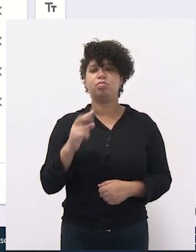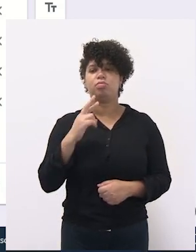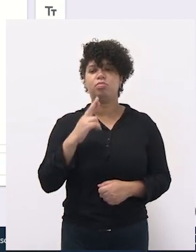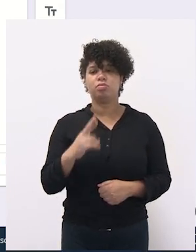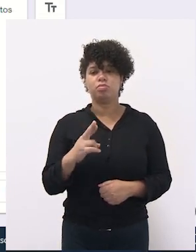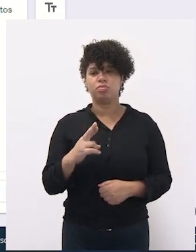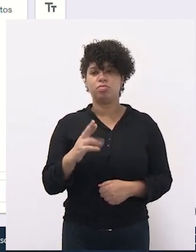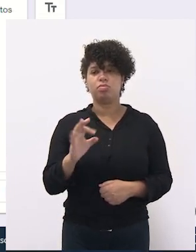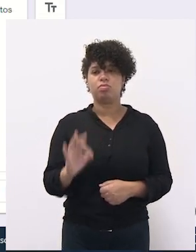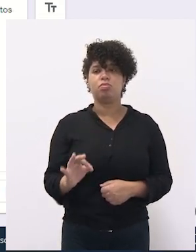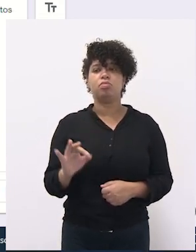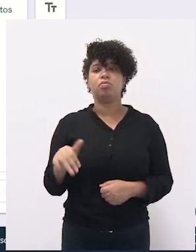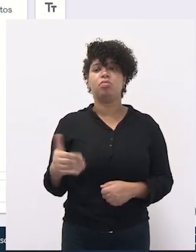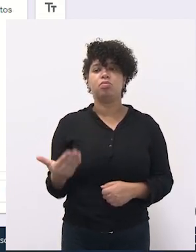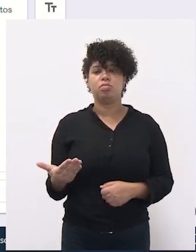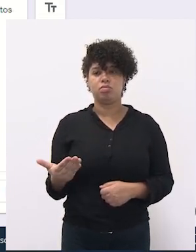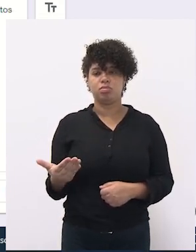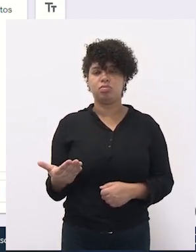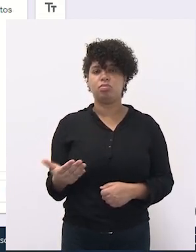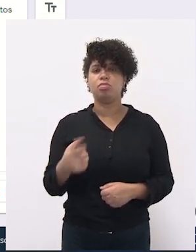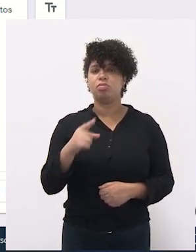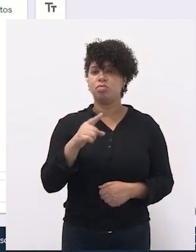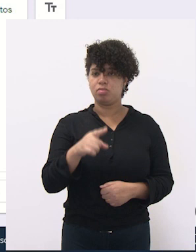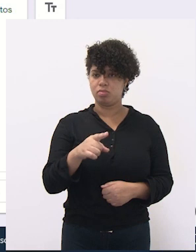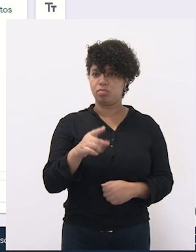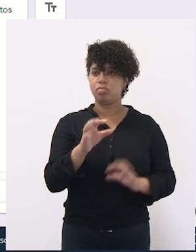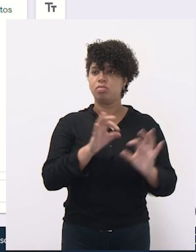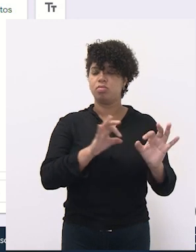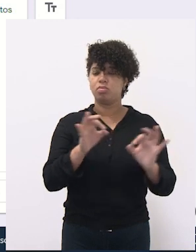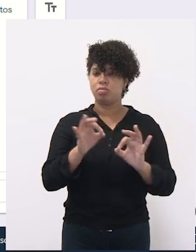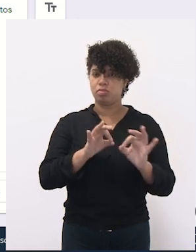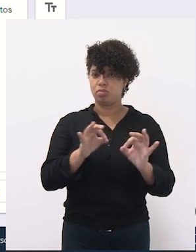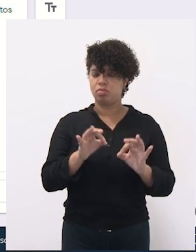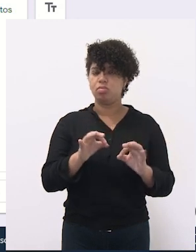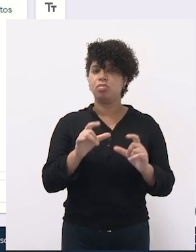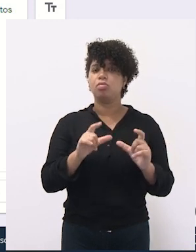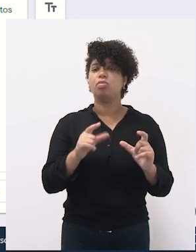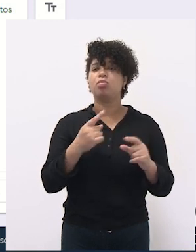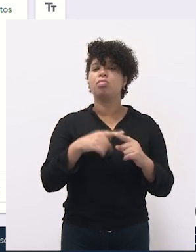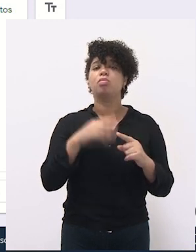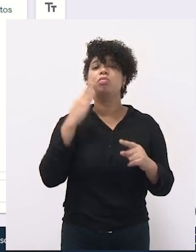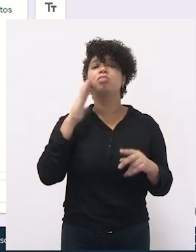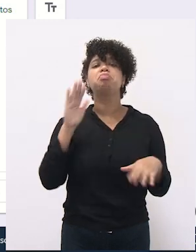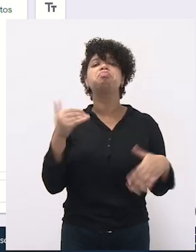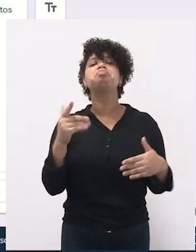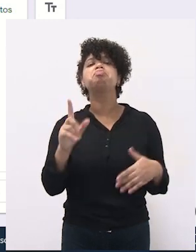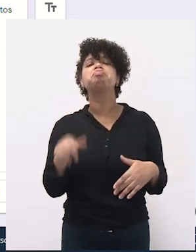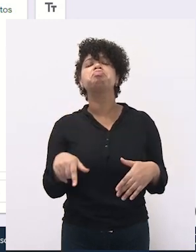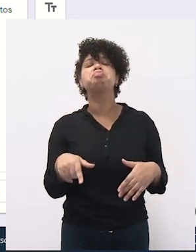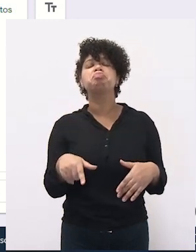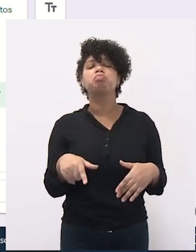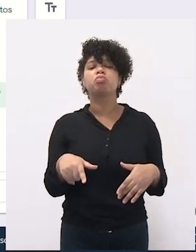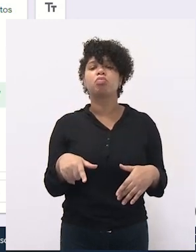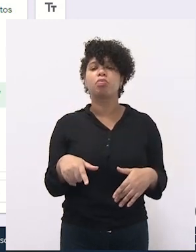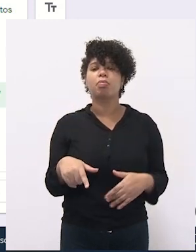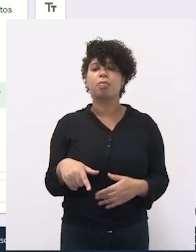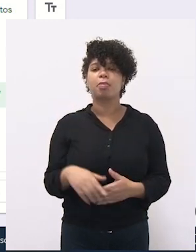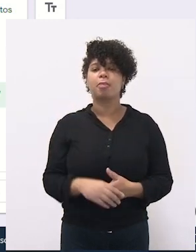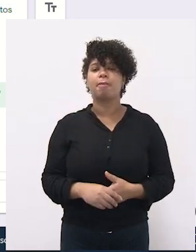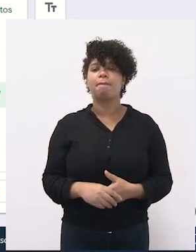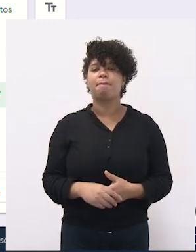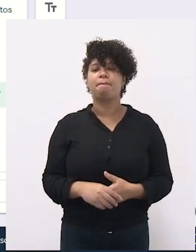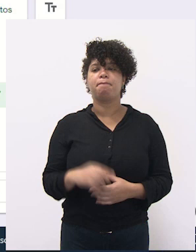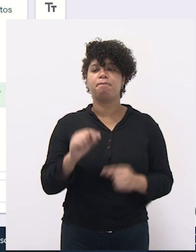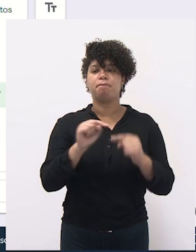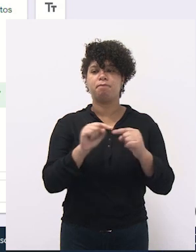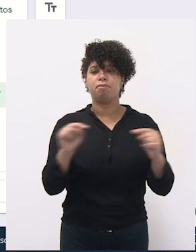respostas corretas. E é aqui que você vai configurar para que a plataforma entenda qual é a resposta correta. Então aqui a gente